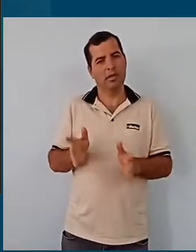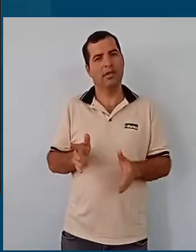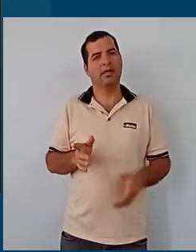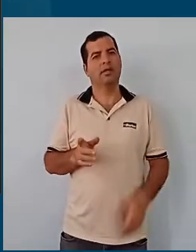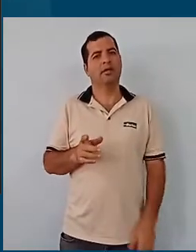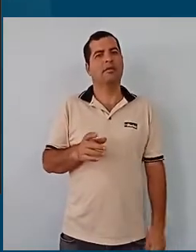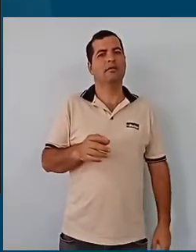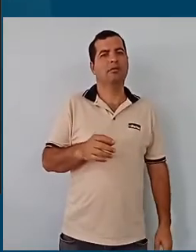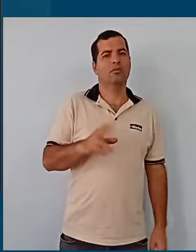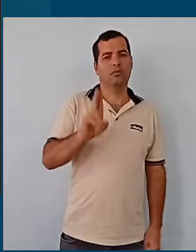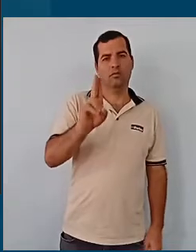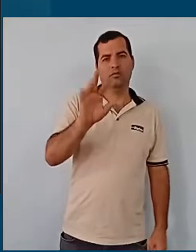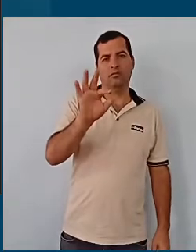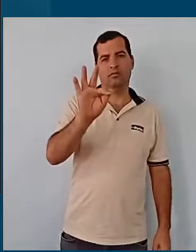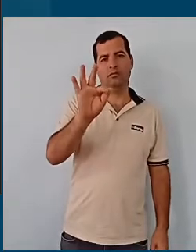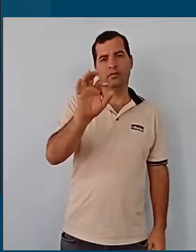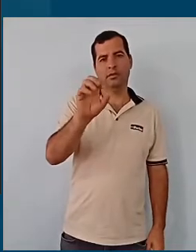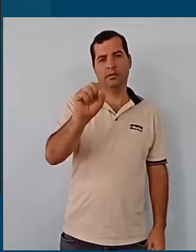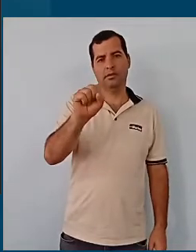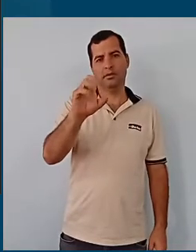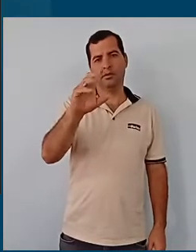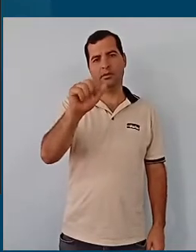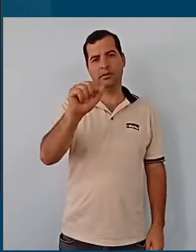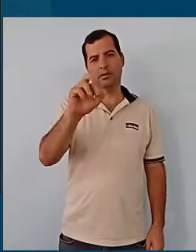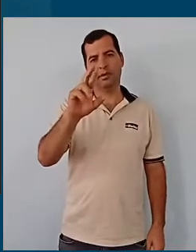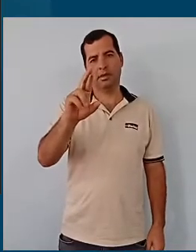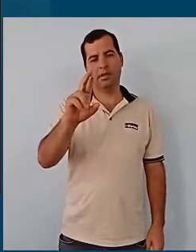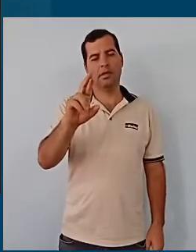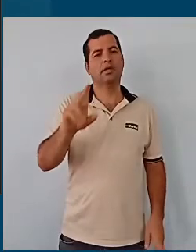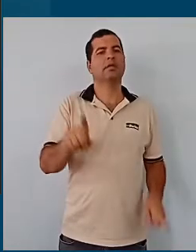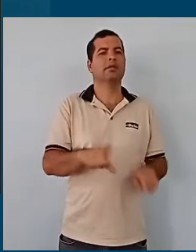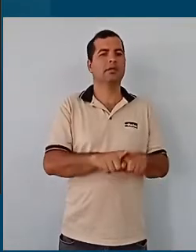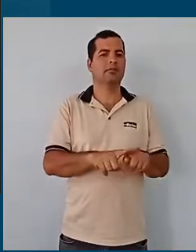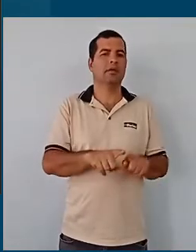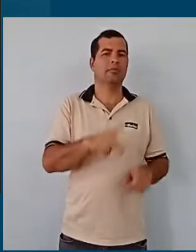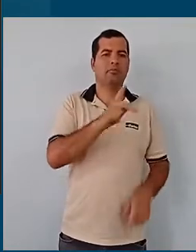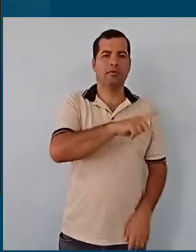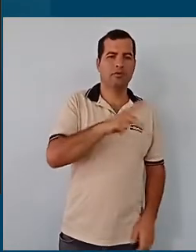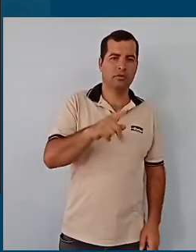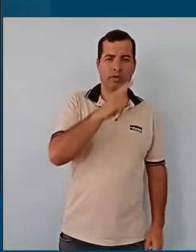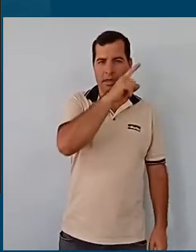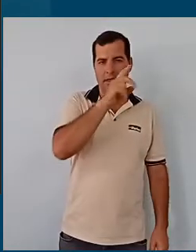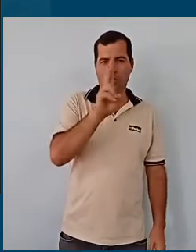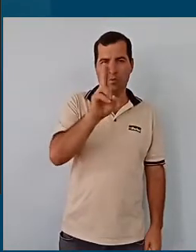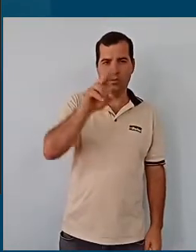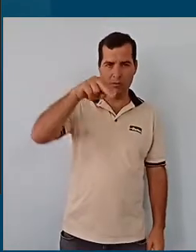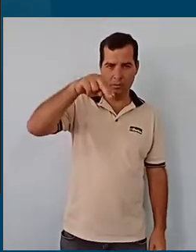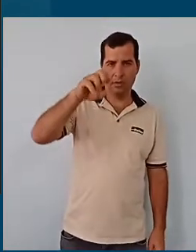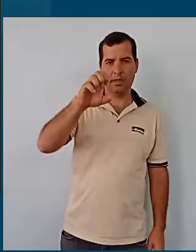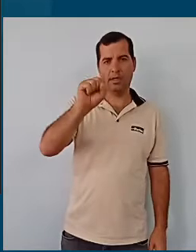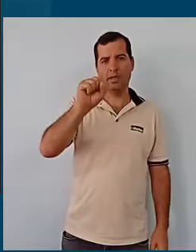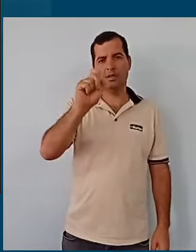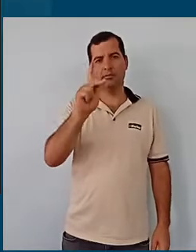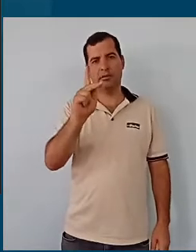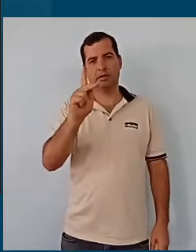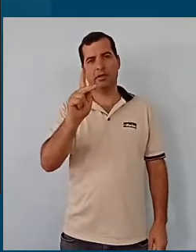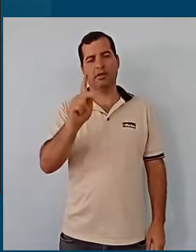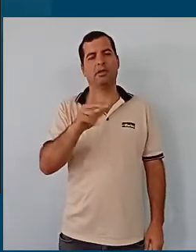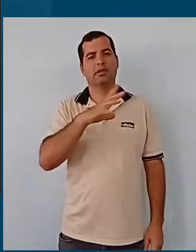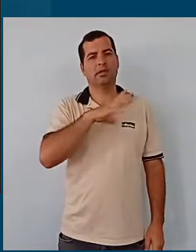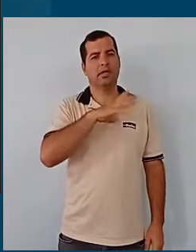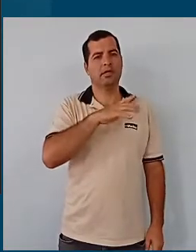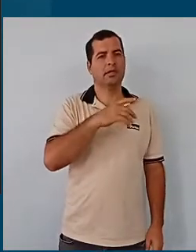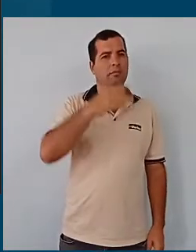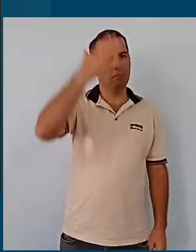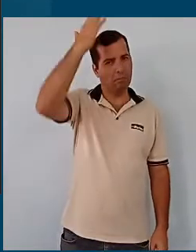São Carlos, é professora do programa de pós-graduação da Unesp de Marília, tem uma